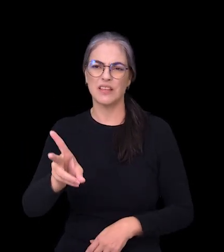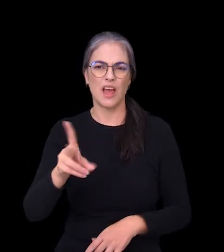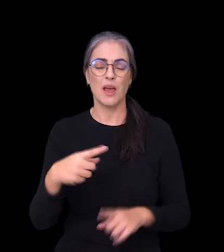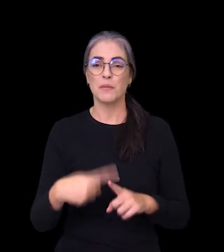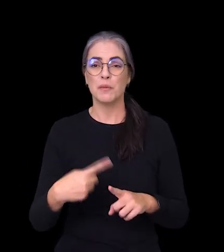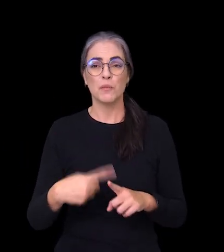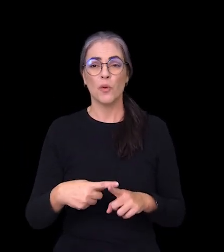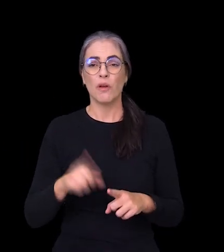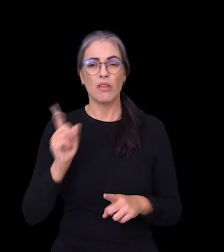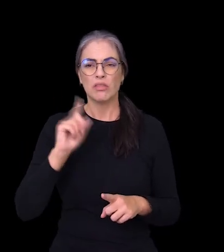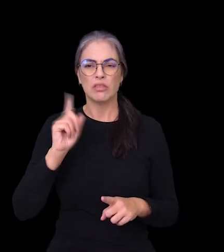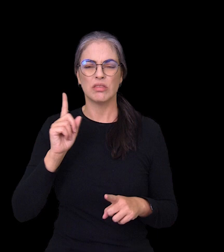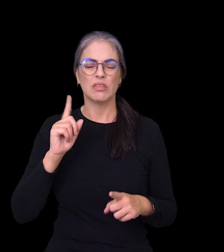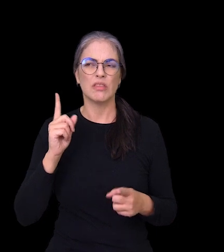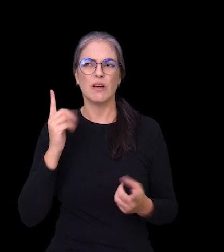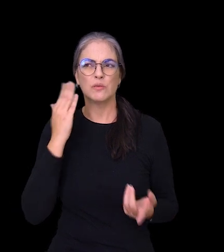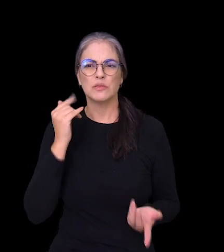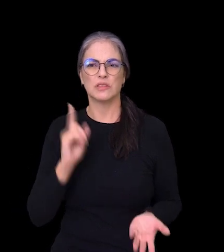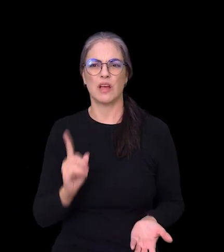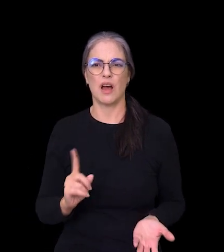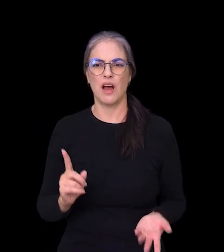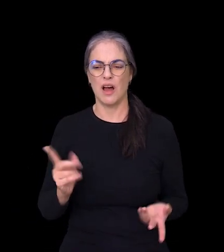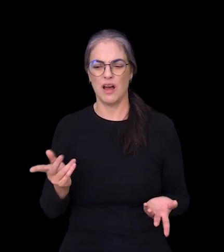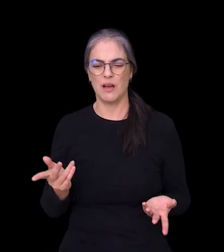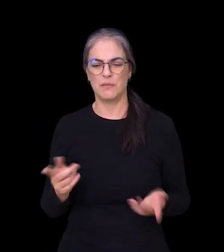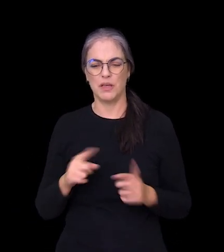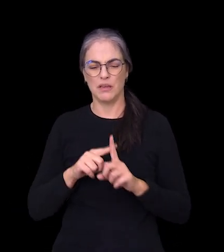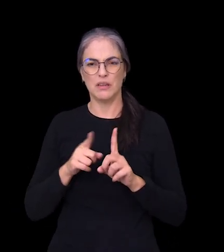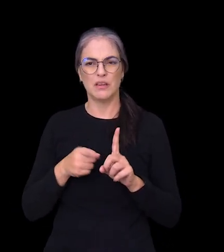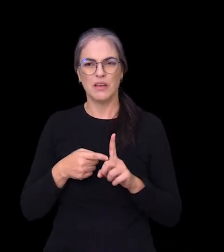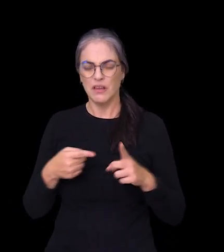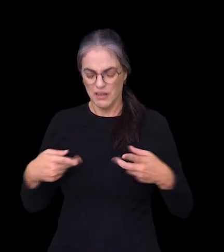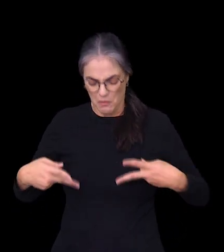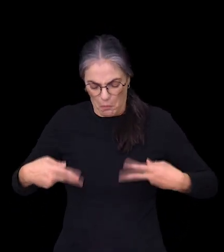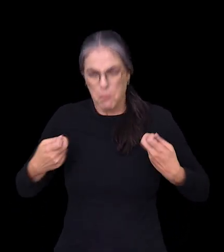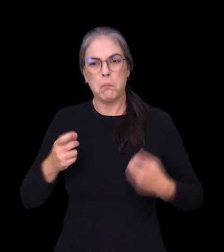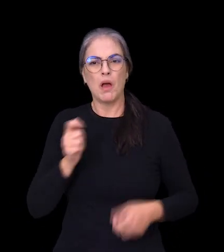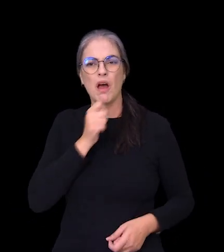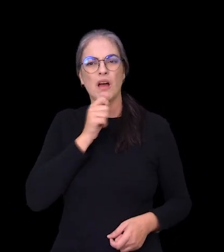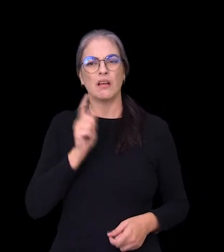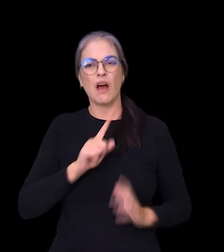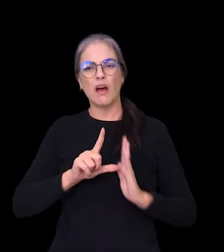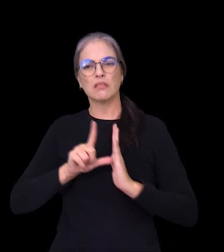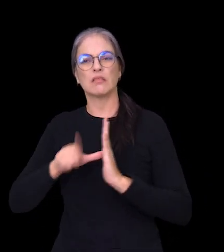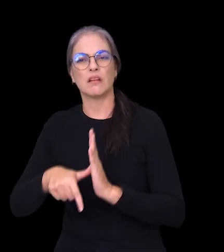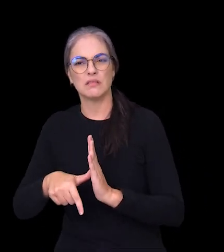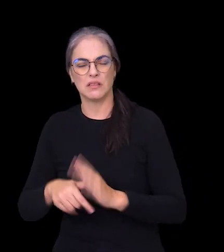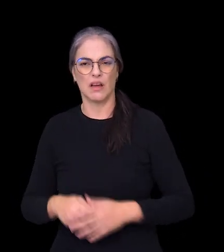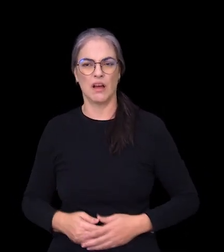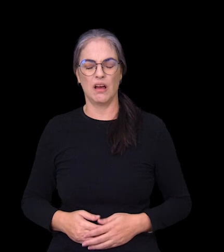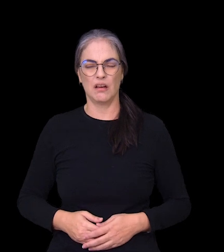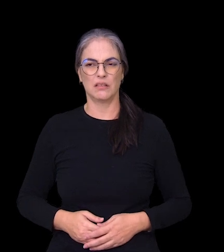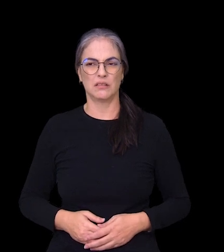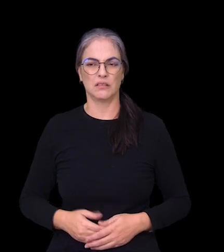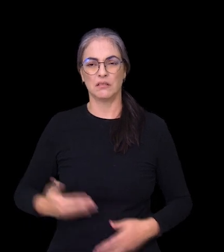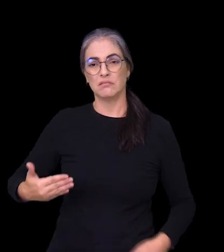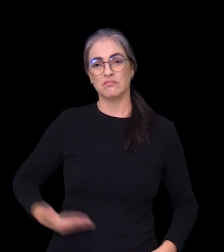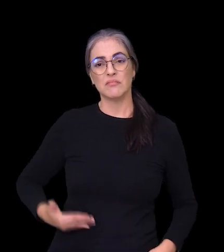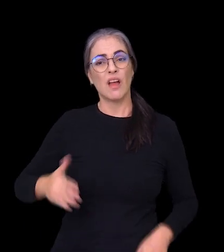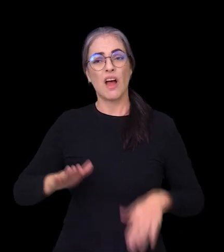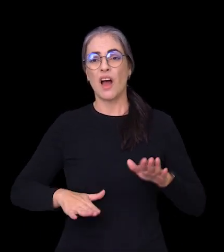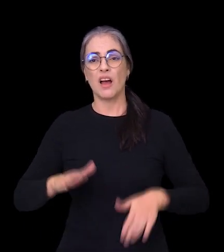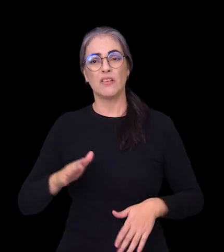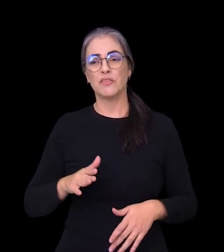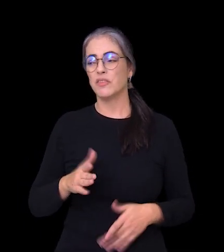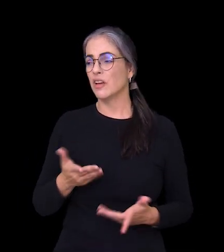essa adolescente digerir aquela informação, perceber o seu corpo, né? Às vezes a própria menstruação não tem um ciclo